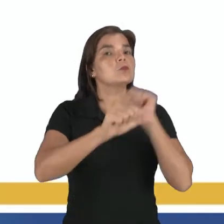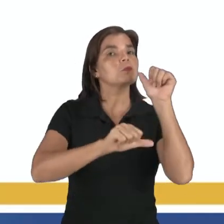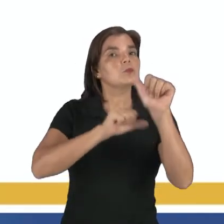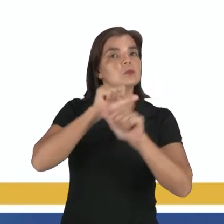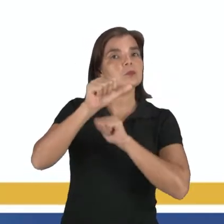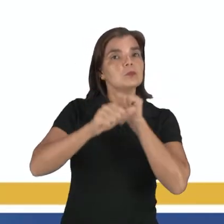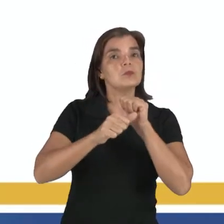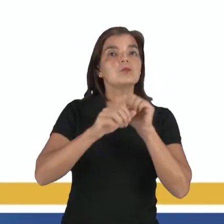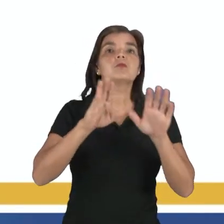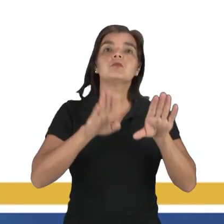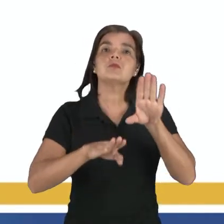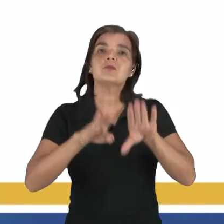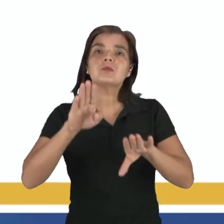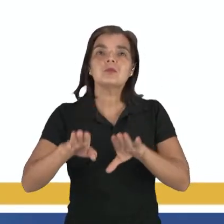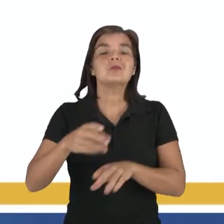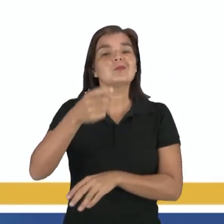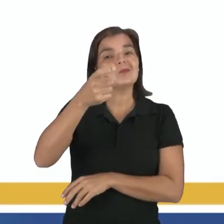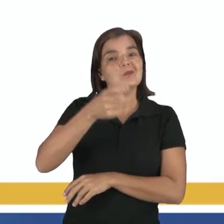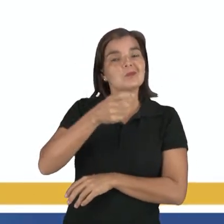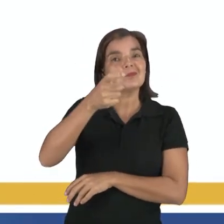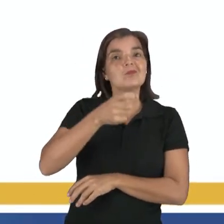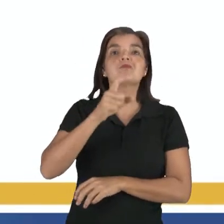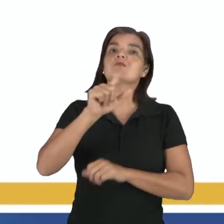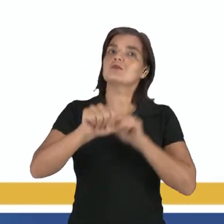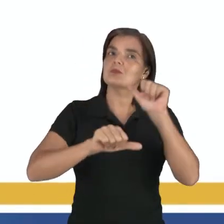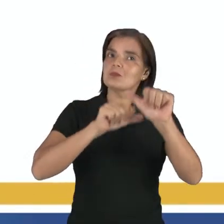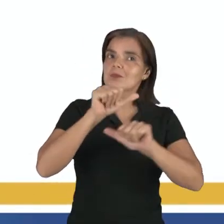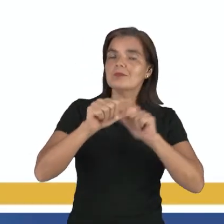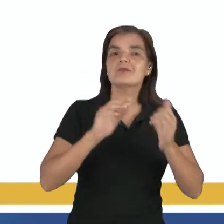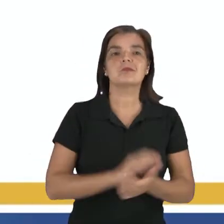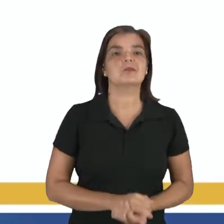mudam conforme o valor de x é alterado.